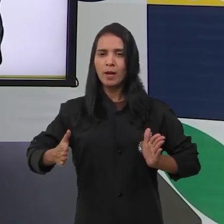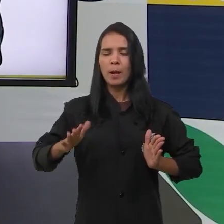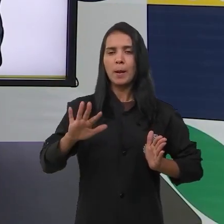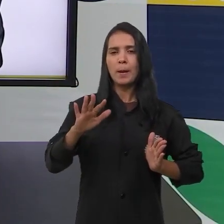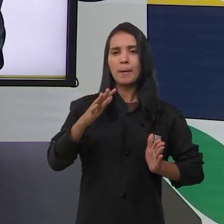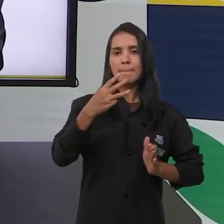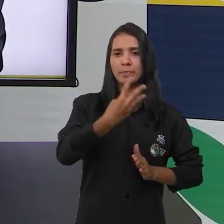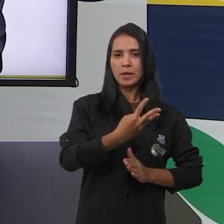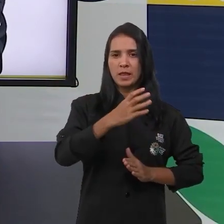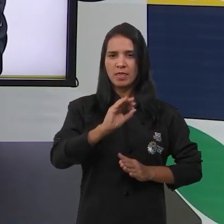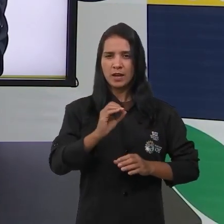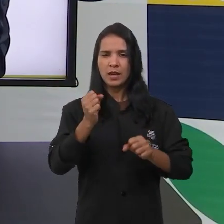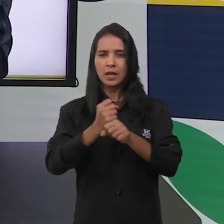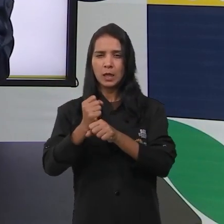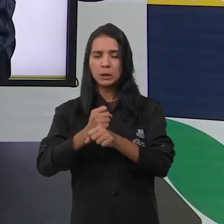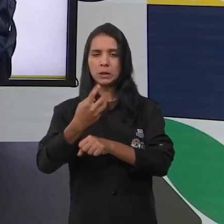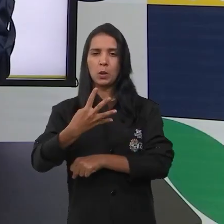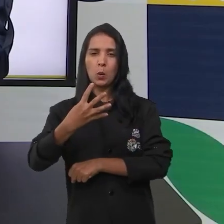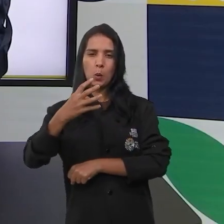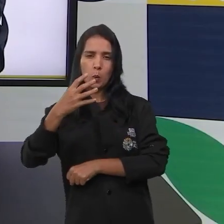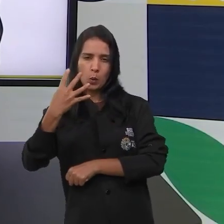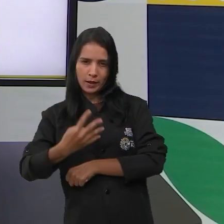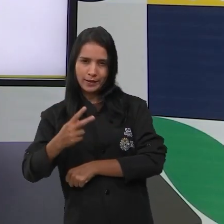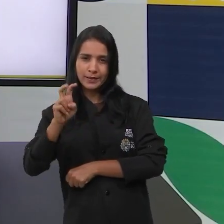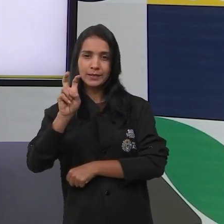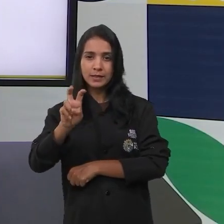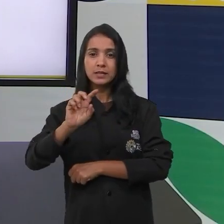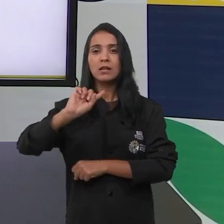45 na sua primeira passagem, depois de 1951 a